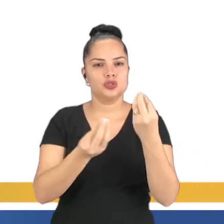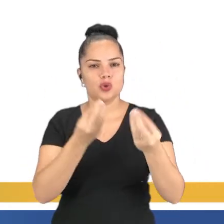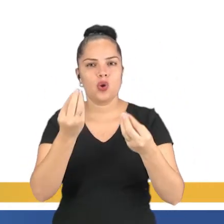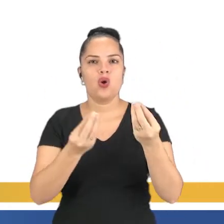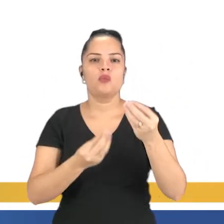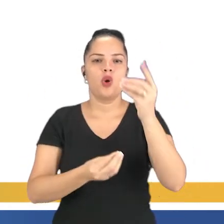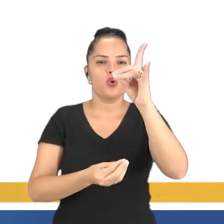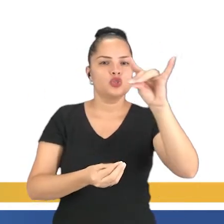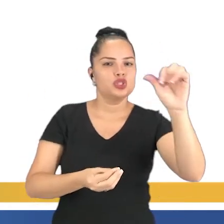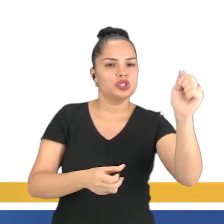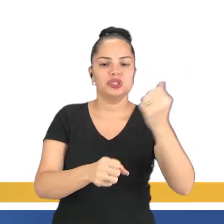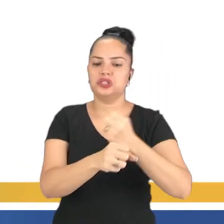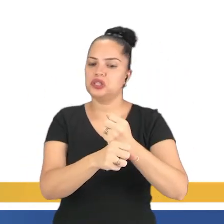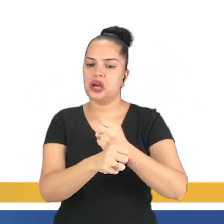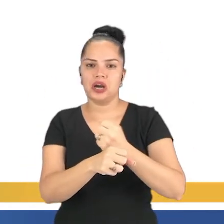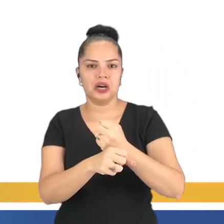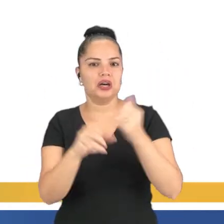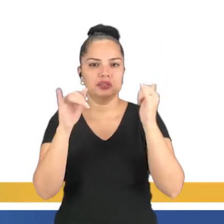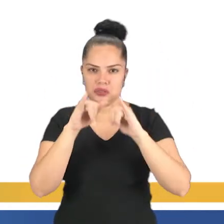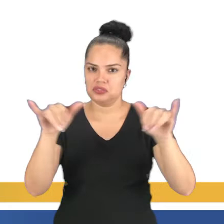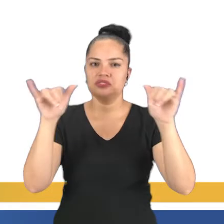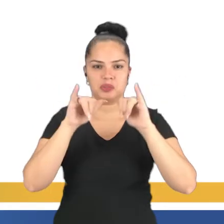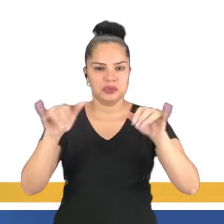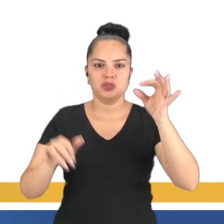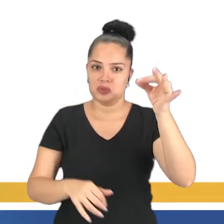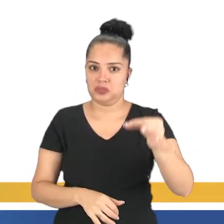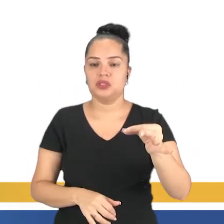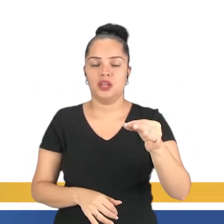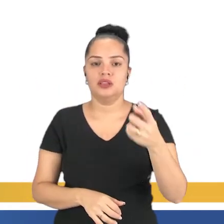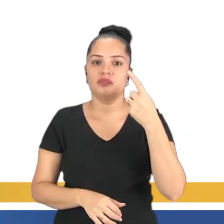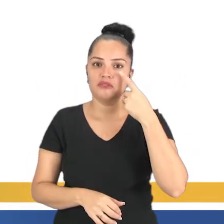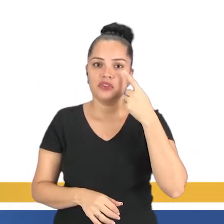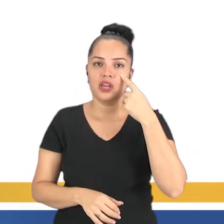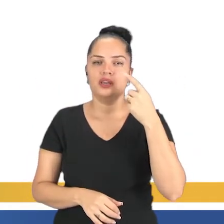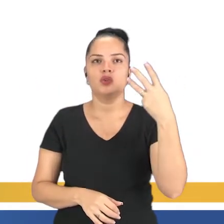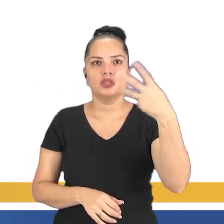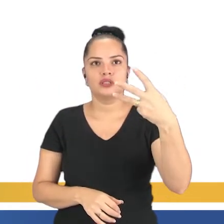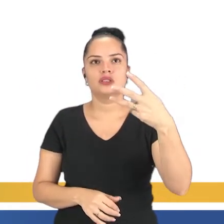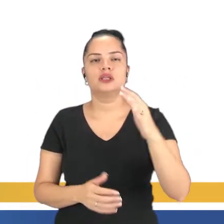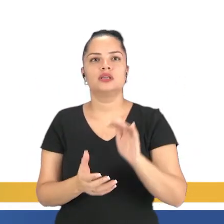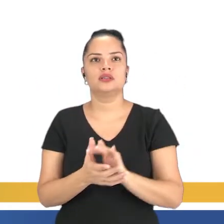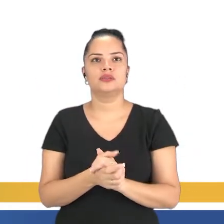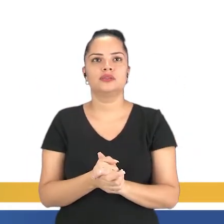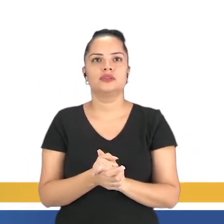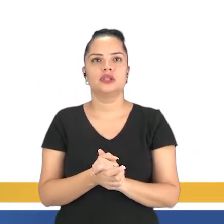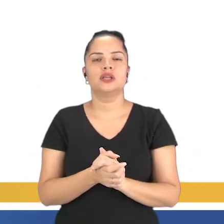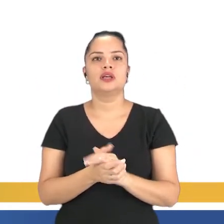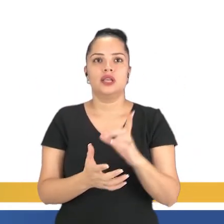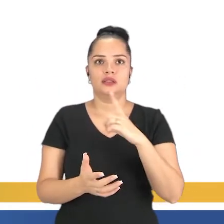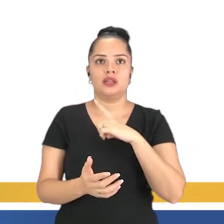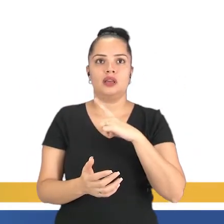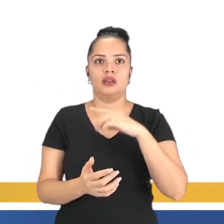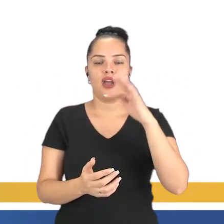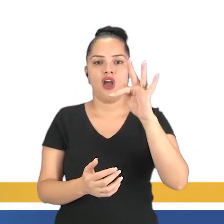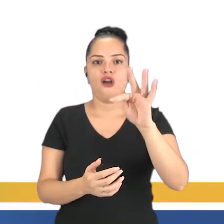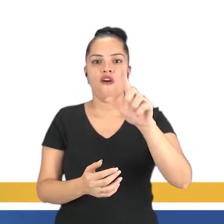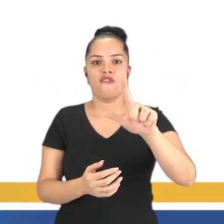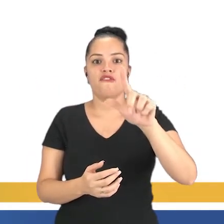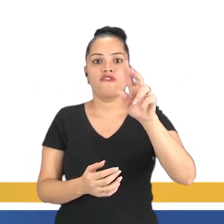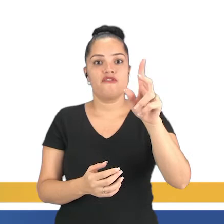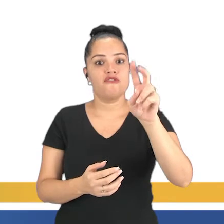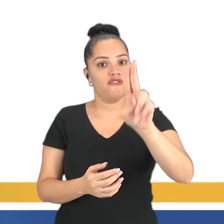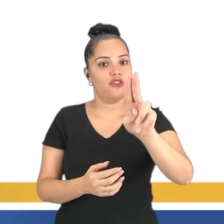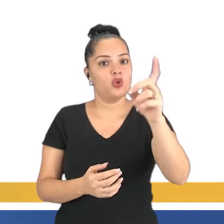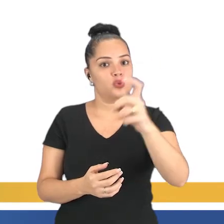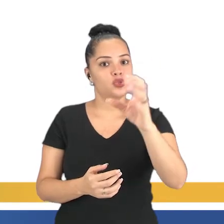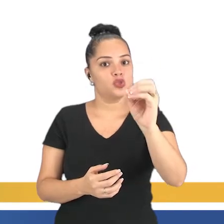ou ano. Certinho? Muito bem, vejamos o próximo exemplo. O terceiro é um